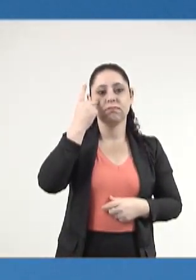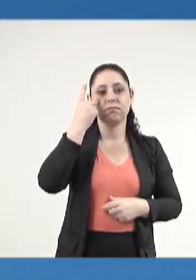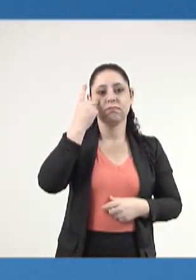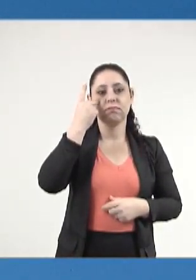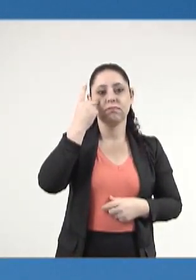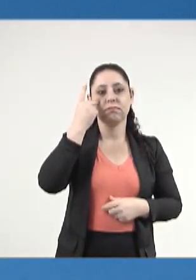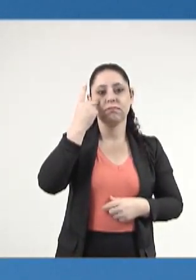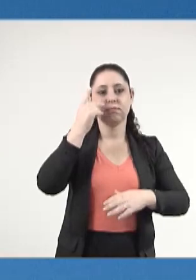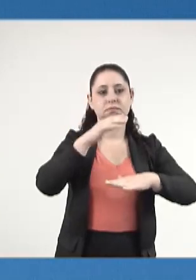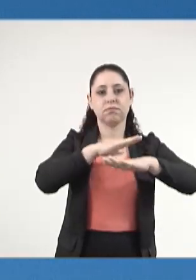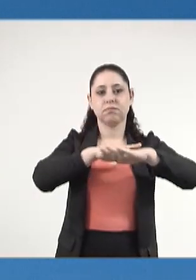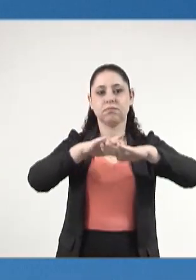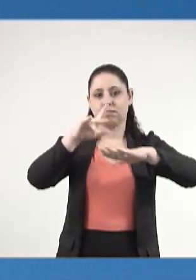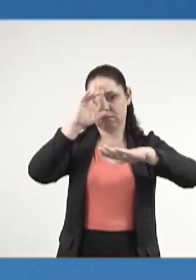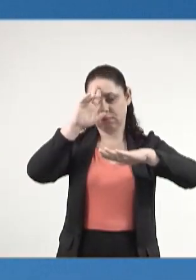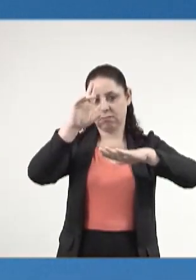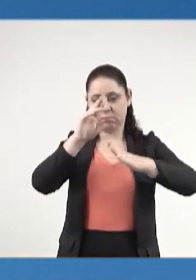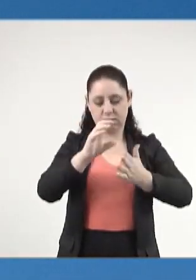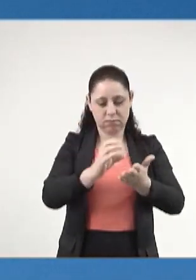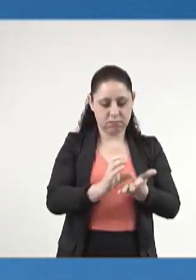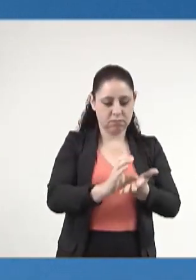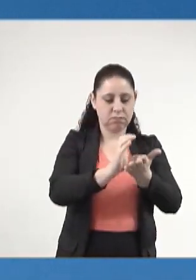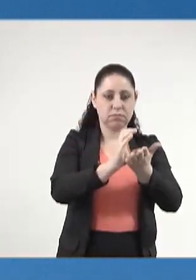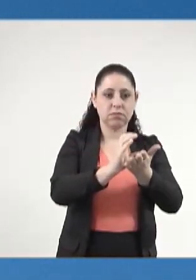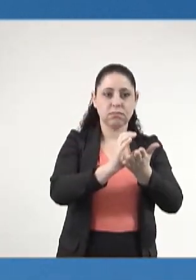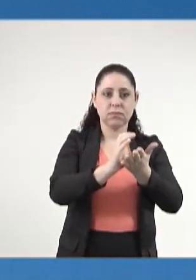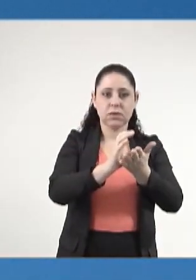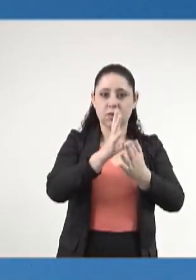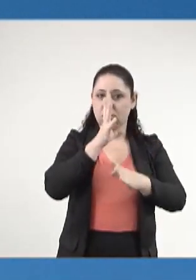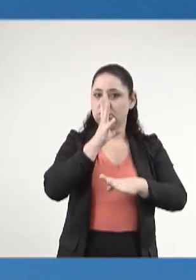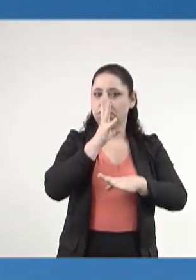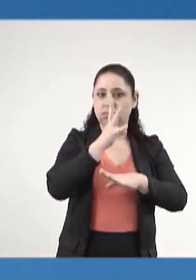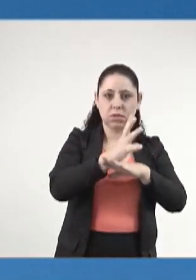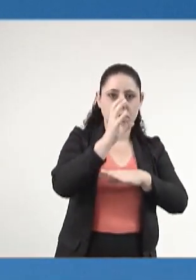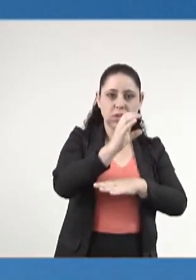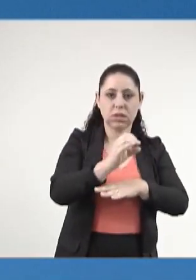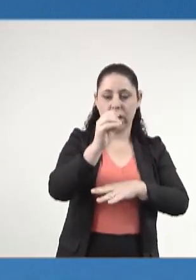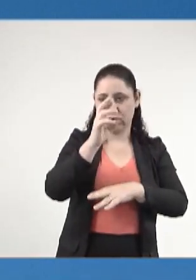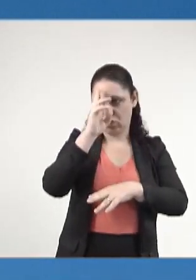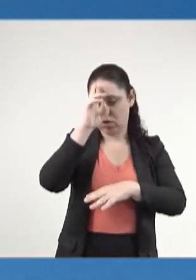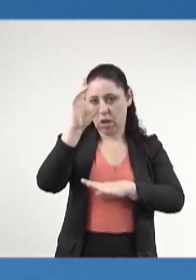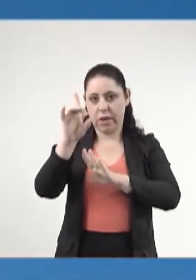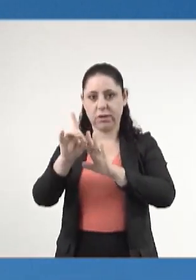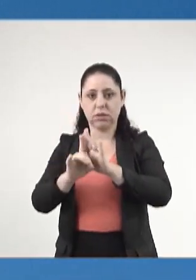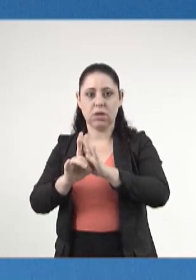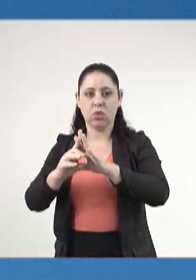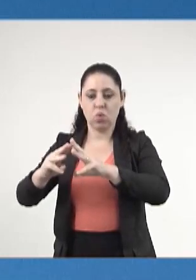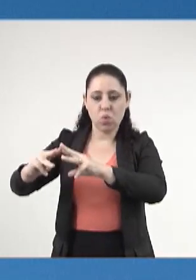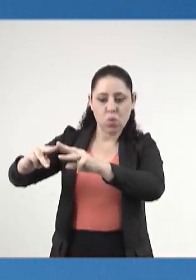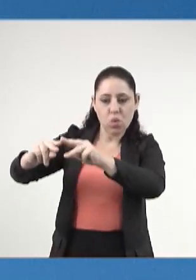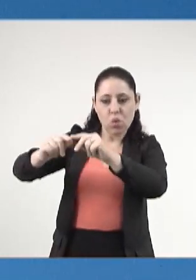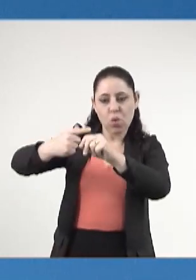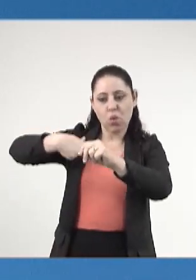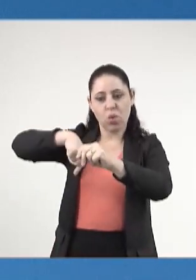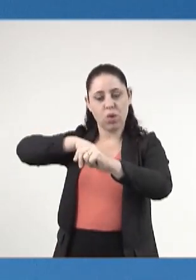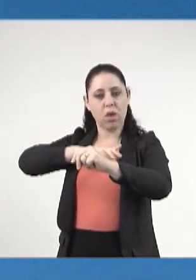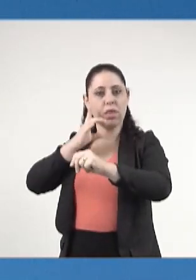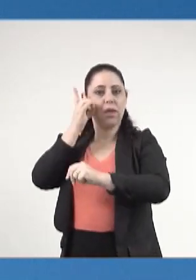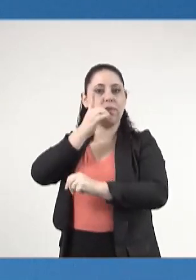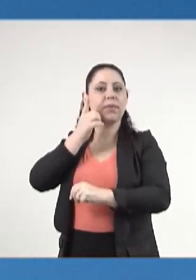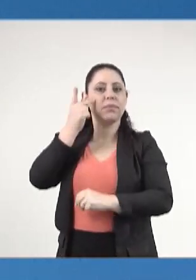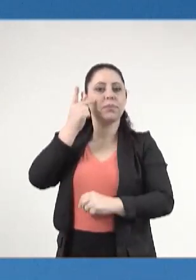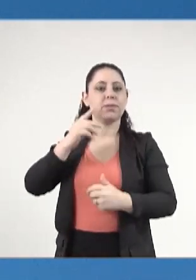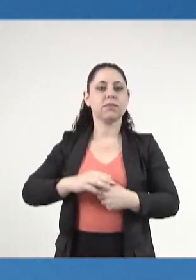pela mesa diretora, criou a Frente Parlamentar Invasão Zero, Defesa do Direito de Propriedade, e nós, deputado Pedro